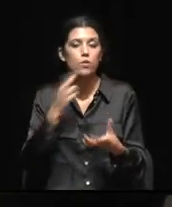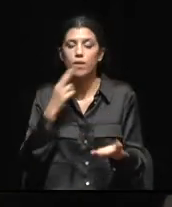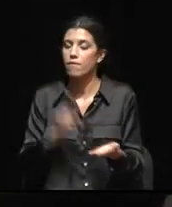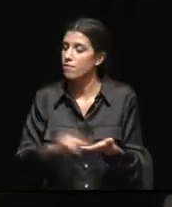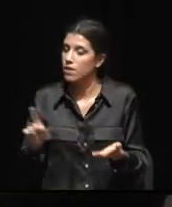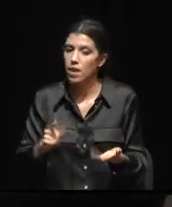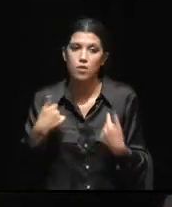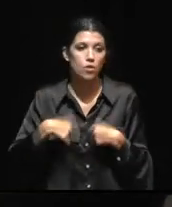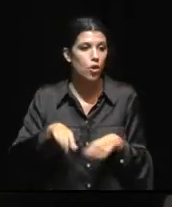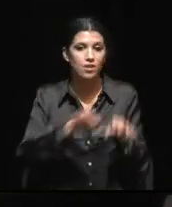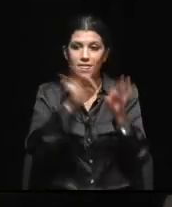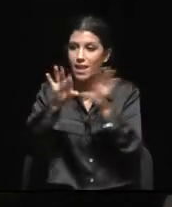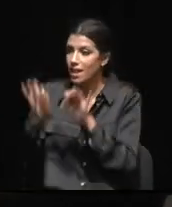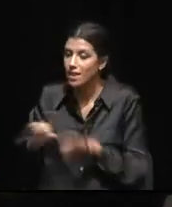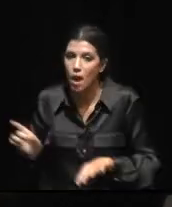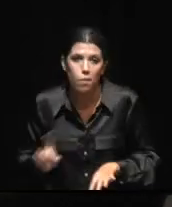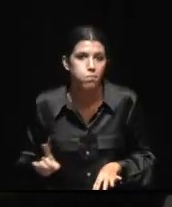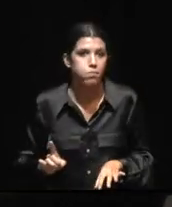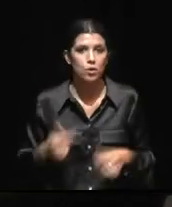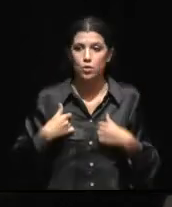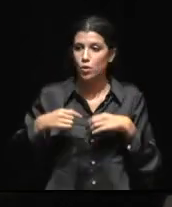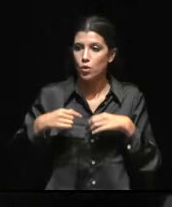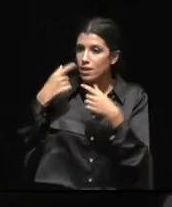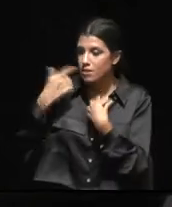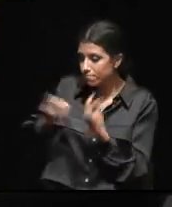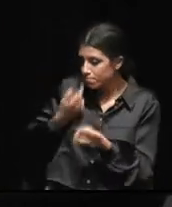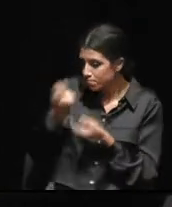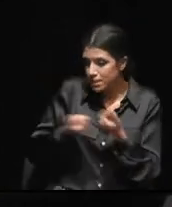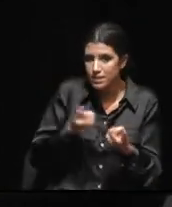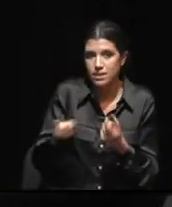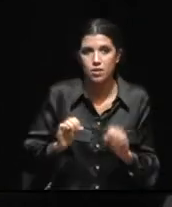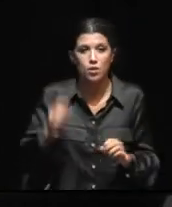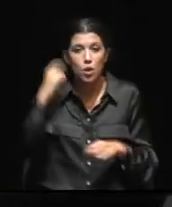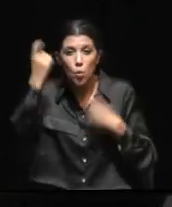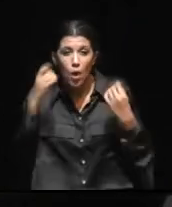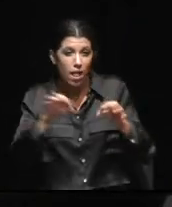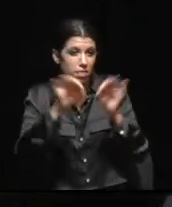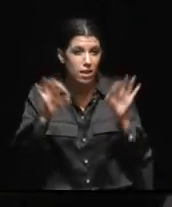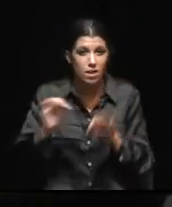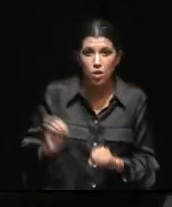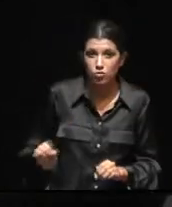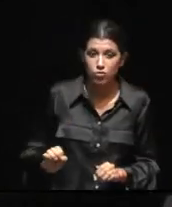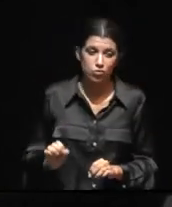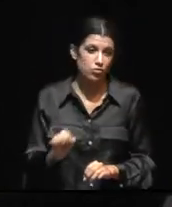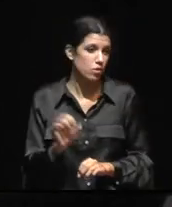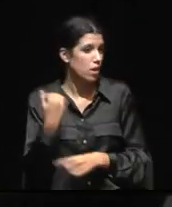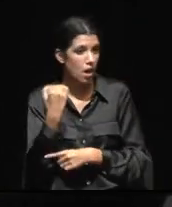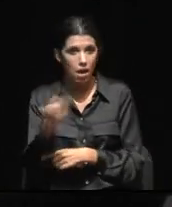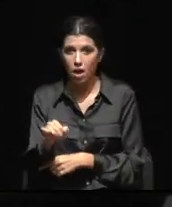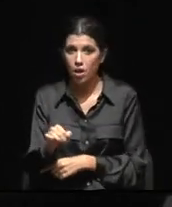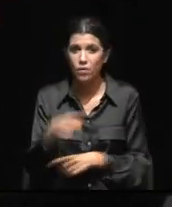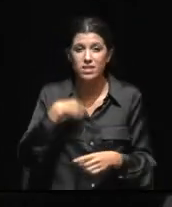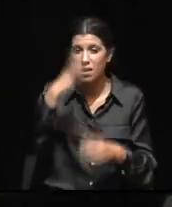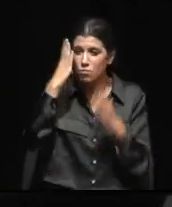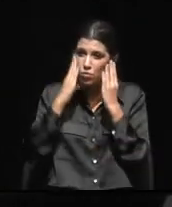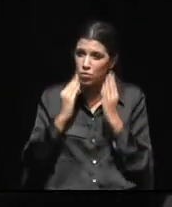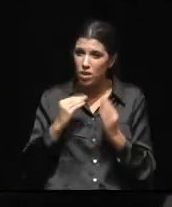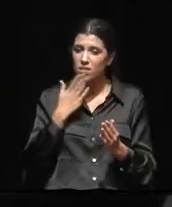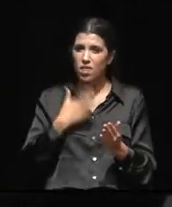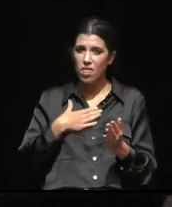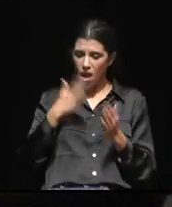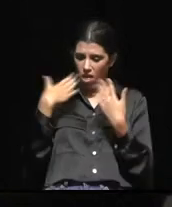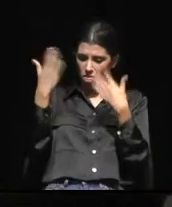é verdade nós não somos todas iguais não somos todas idênticas não pensamos todas da mesma maneira meus senhores não isso é humilhante e é